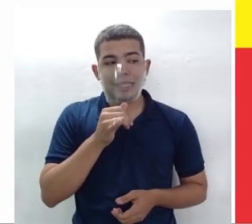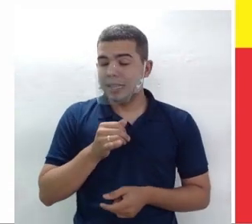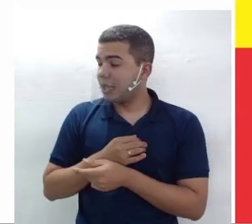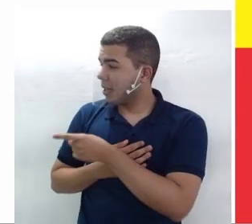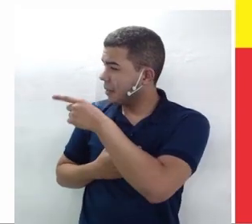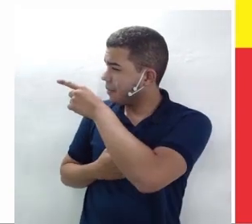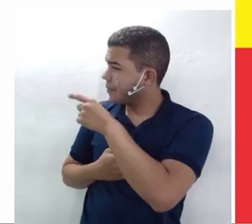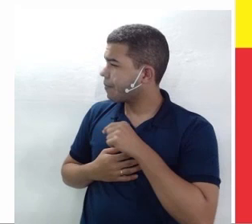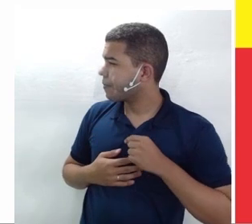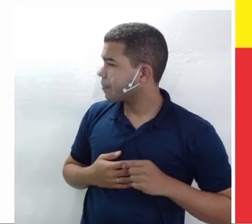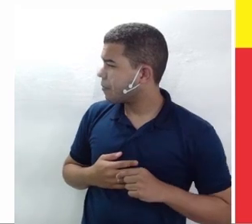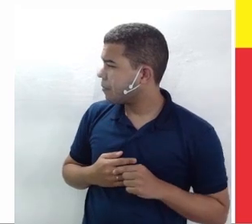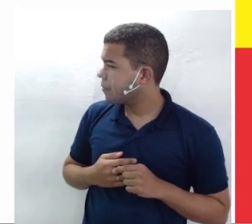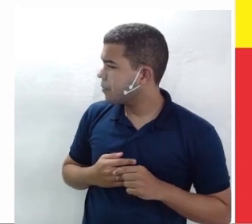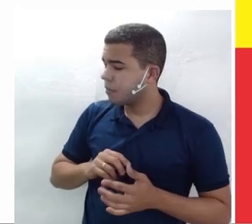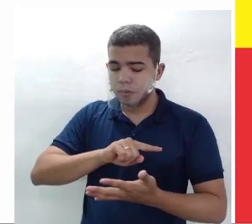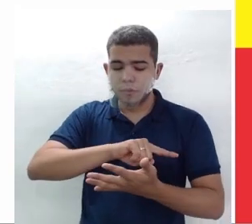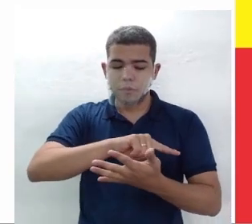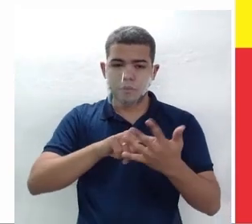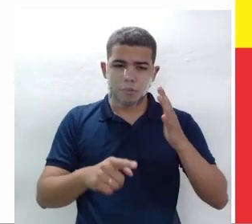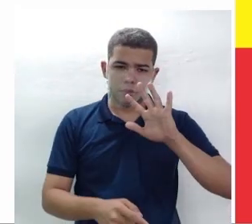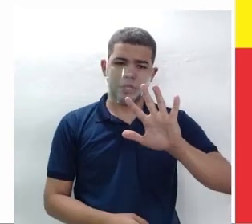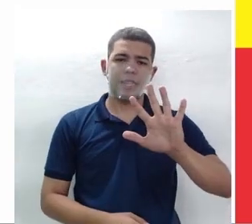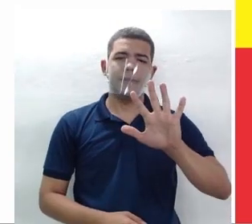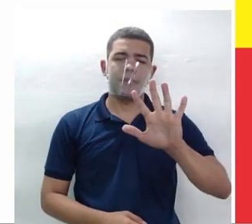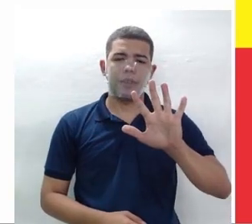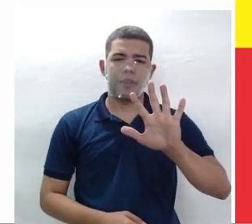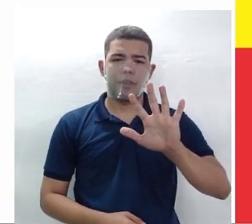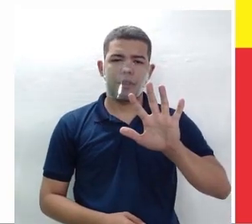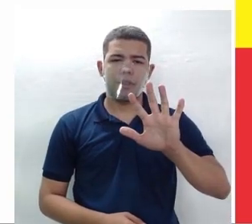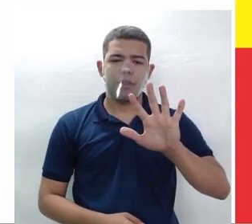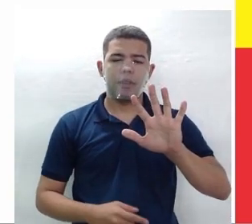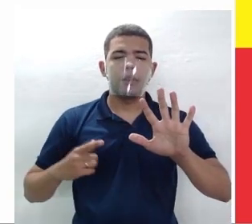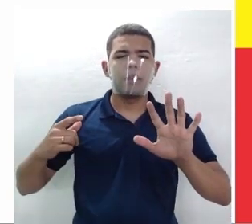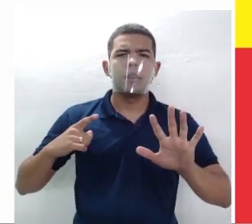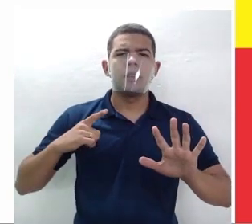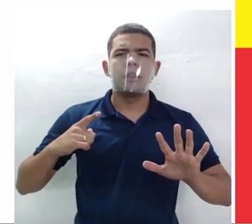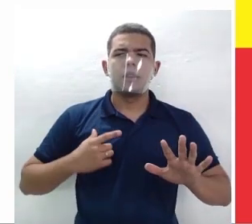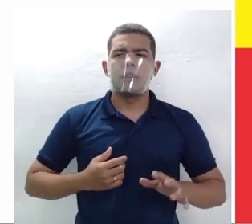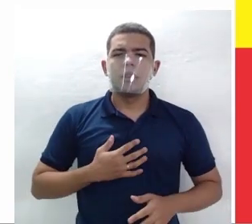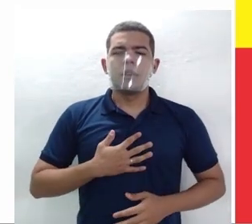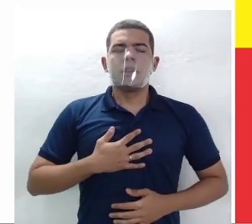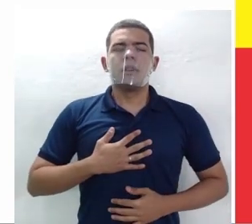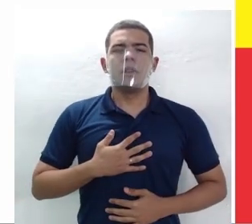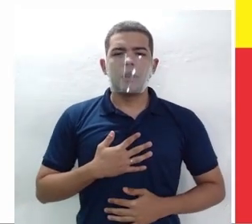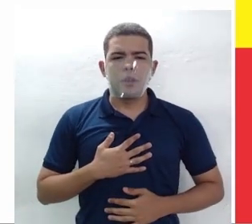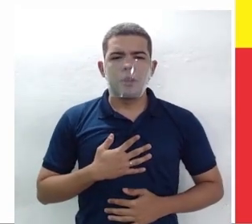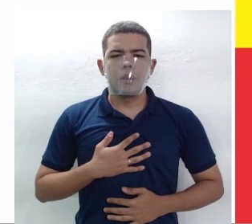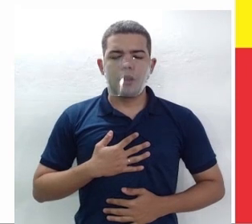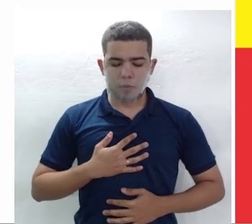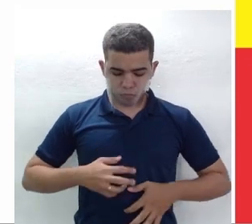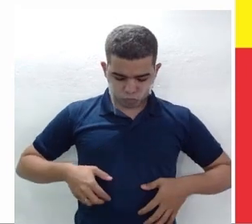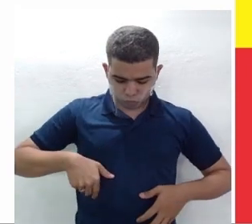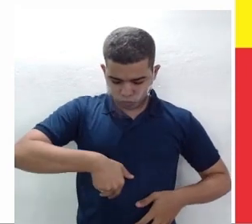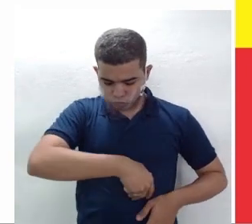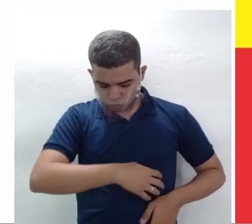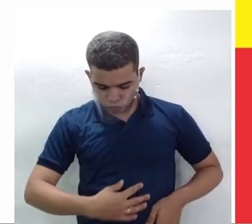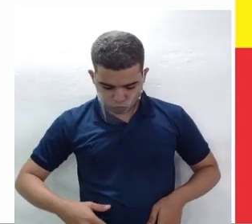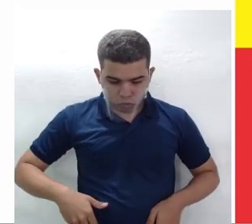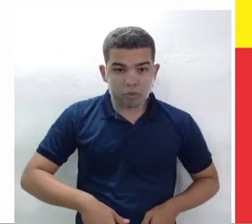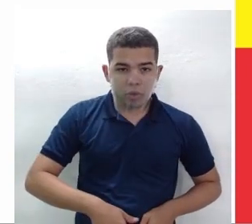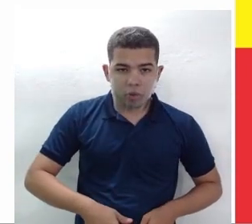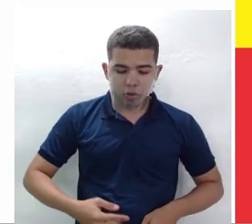de sistemas, né? A gente vê o sistema respiratório, o digestório, o